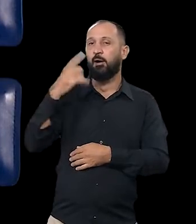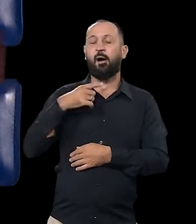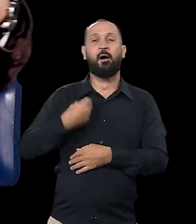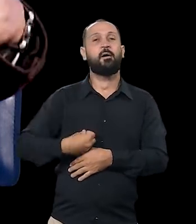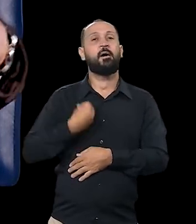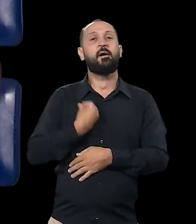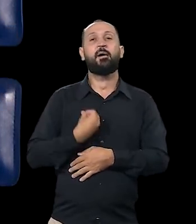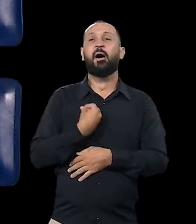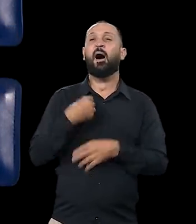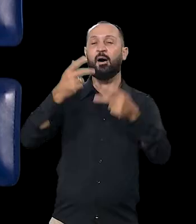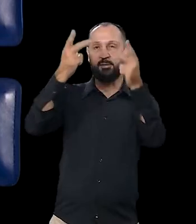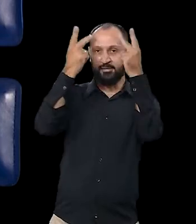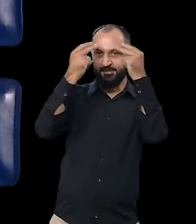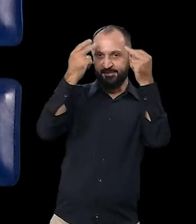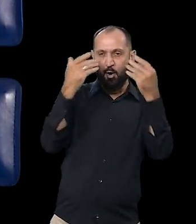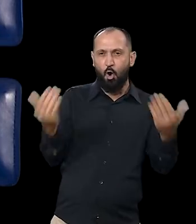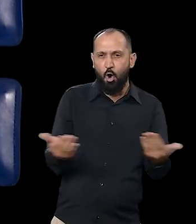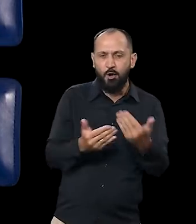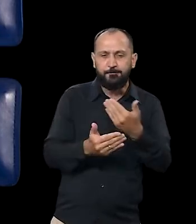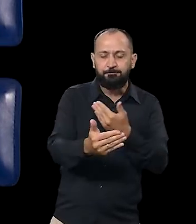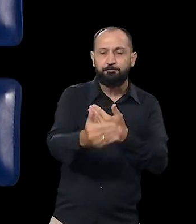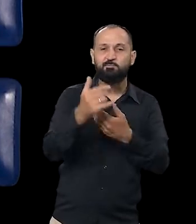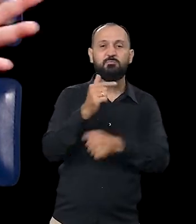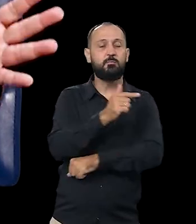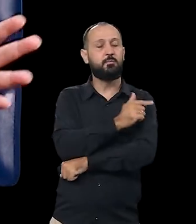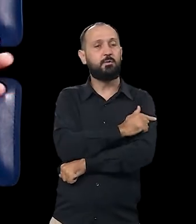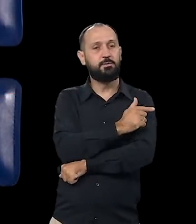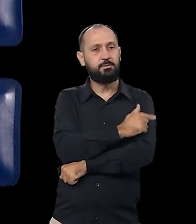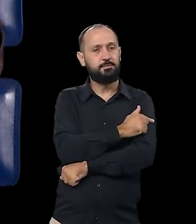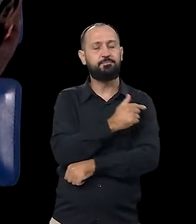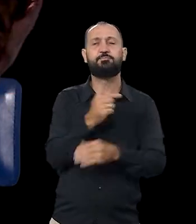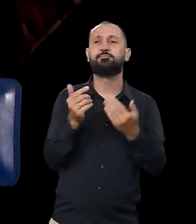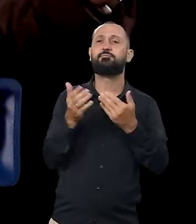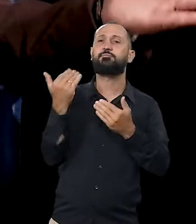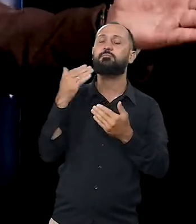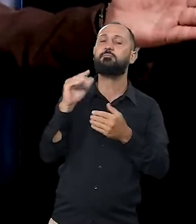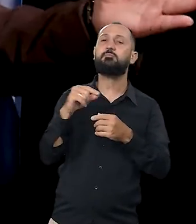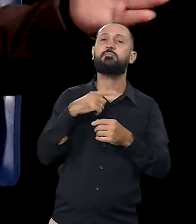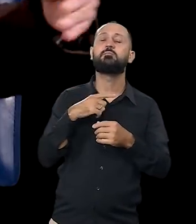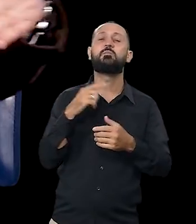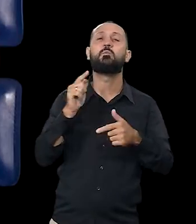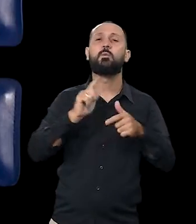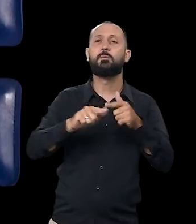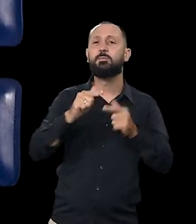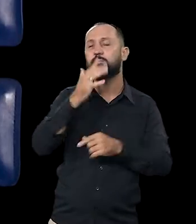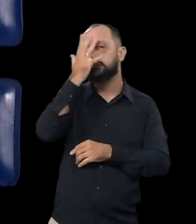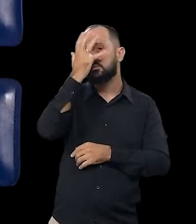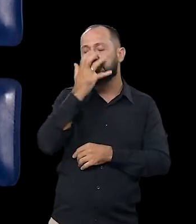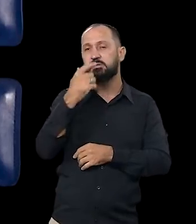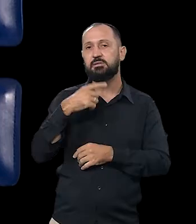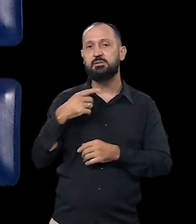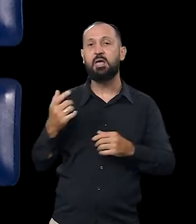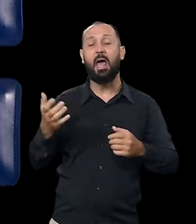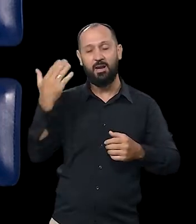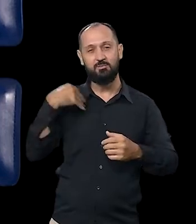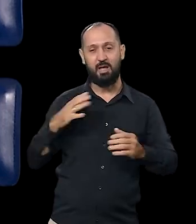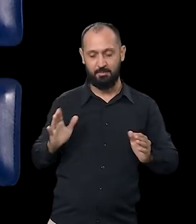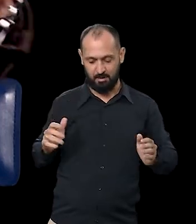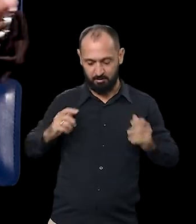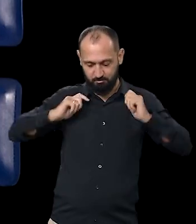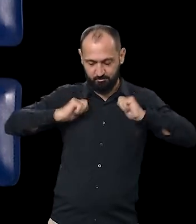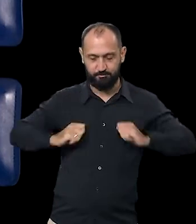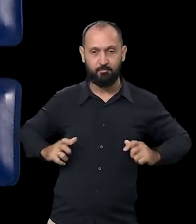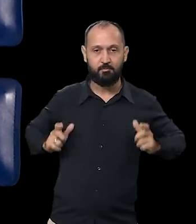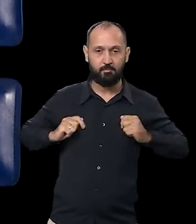A gente vive em relativa tranquilidade, não é uma boa gestão. Naquele período nós tínhamos problemas muito sérios, coletes de proteção